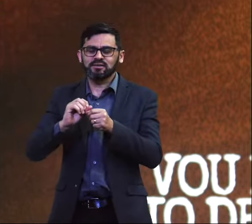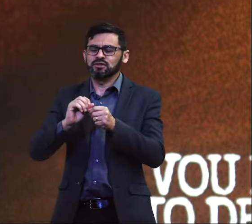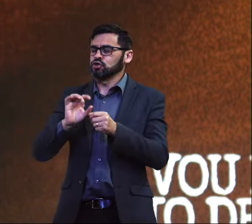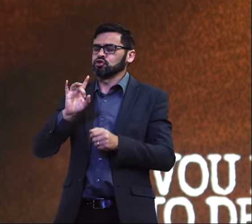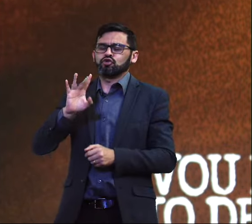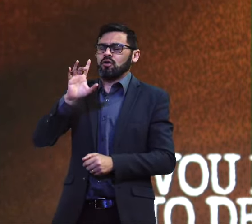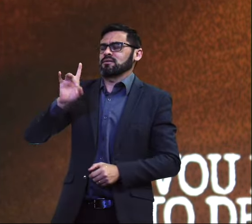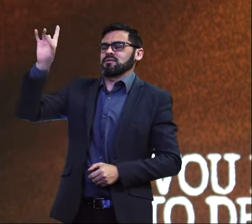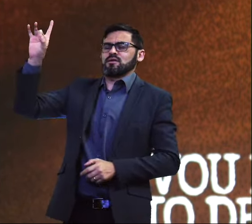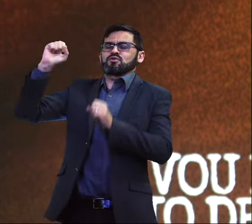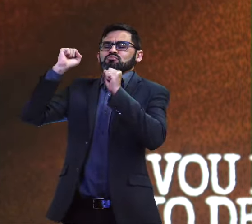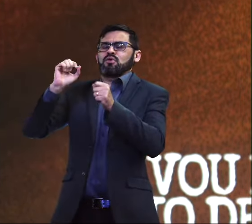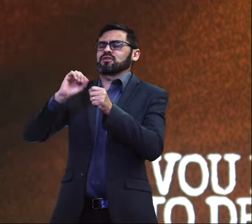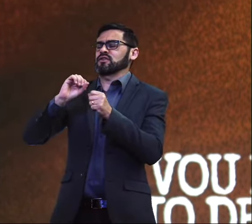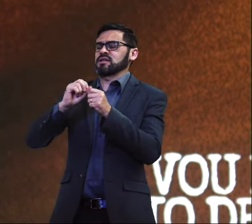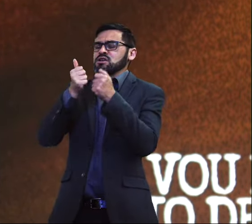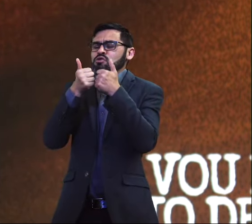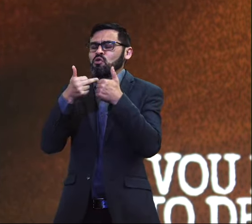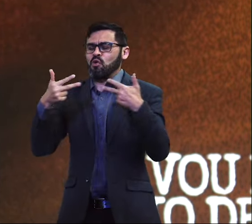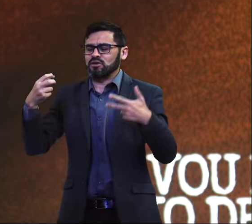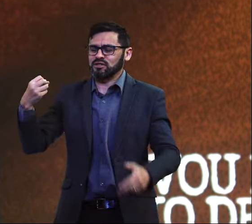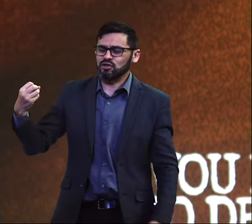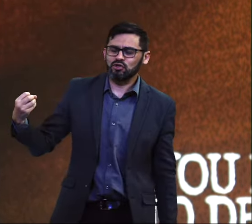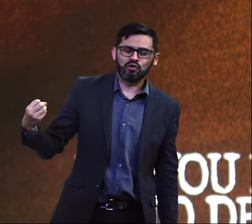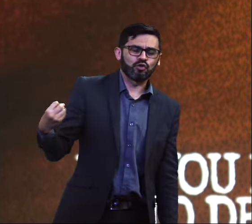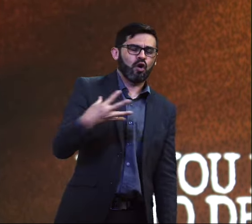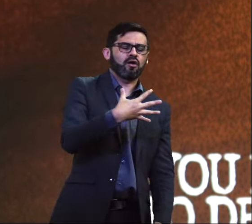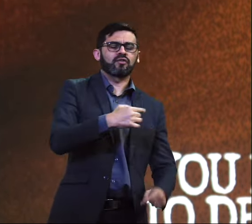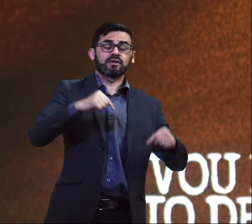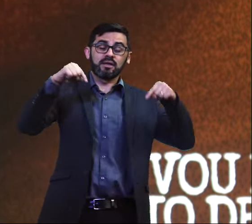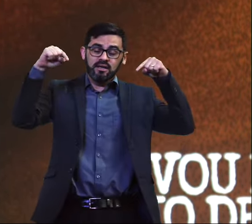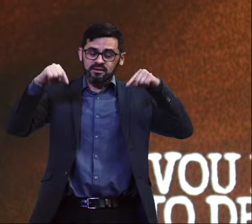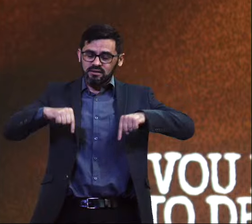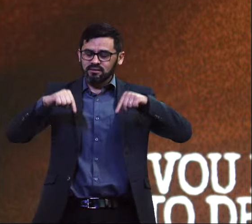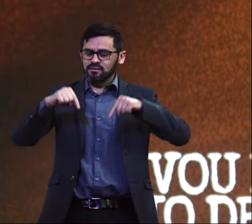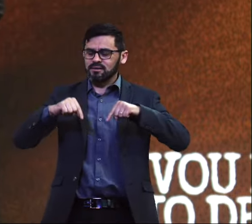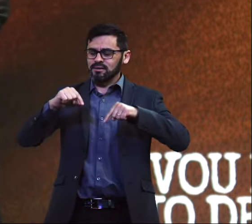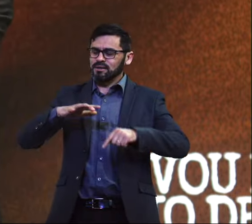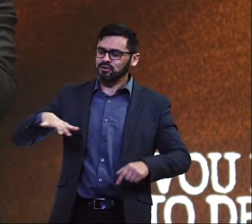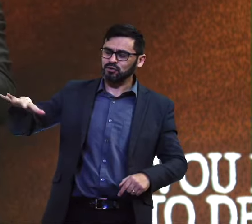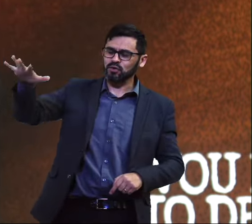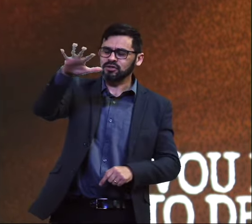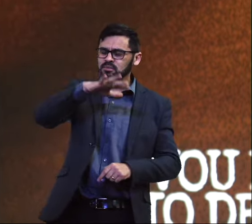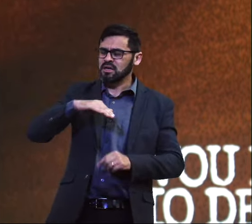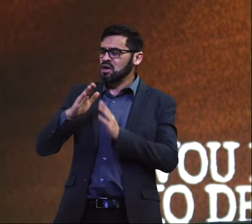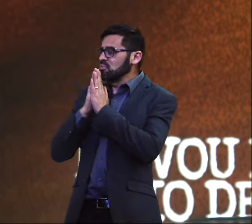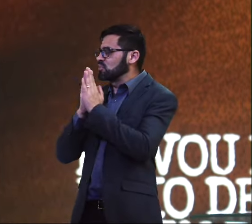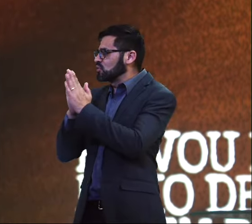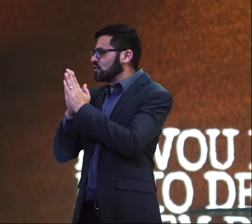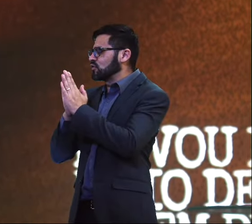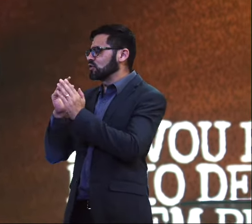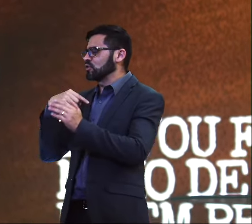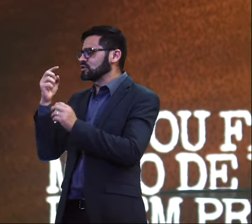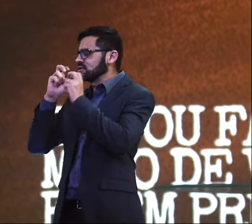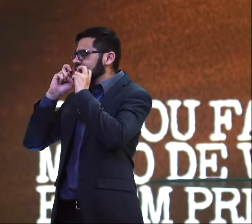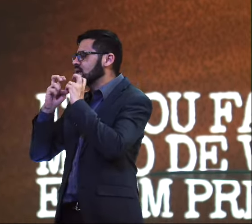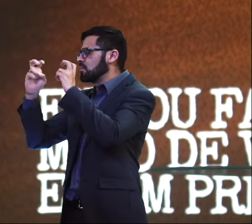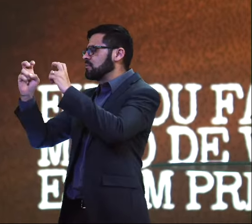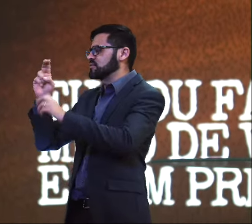Senhor pode fazer uma coisa nova entre nós. Faz assim, Pai, em nome de